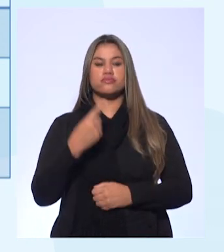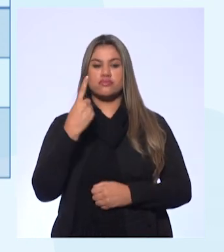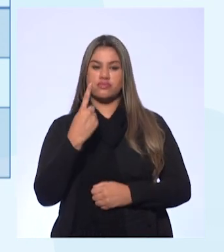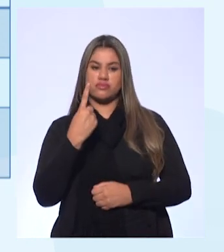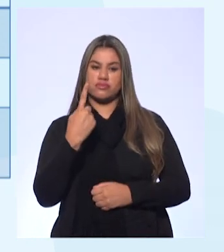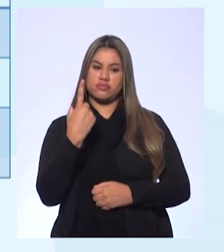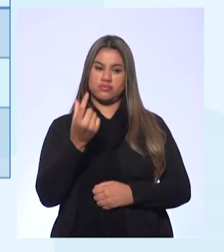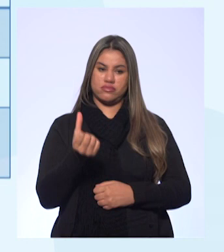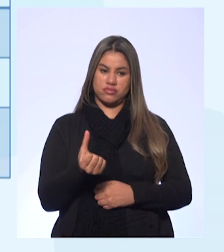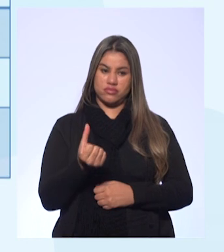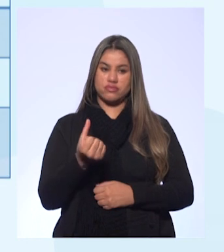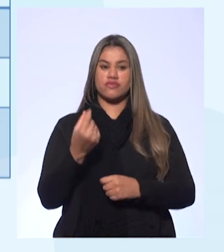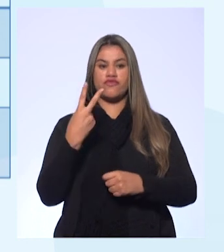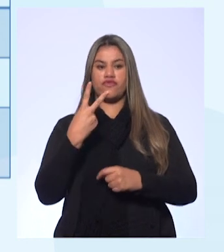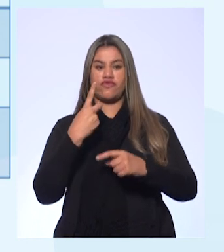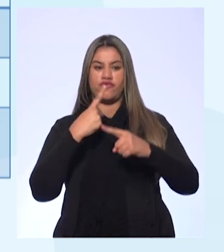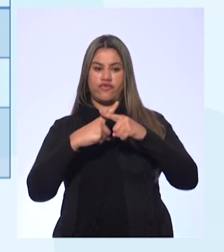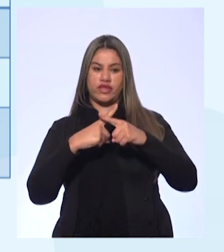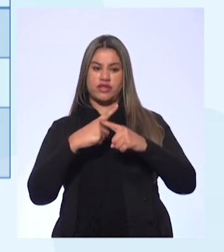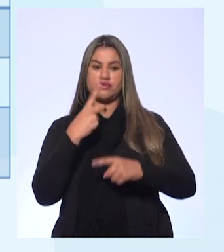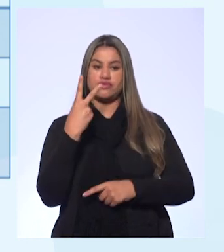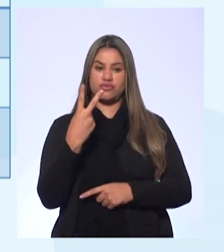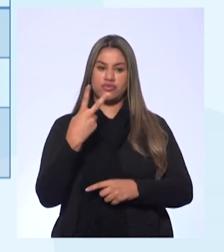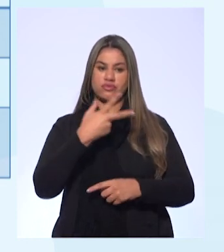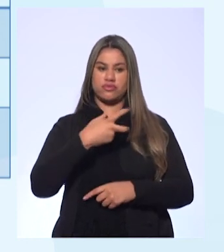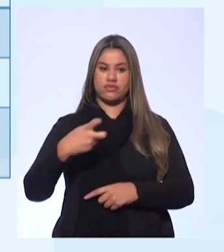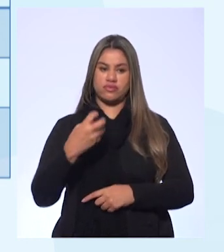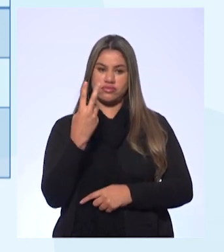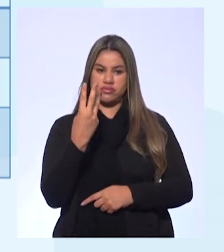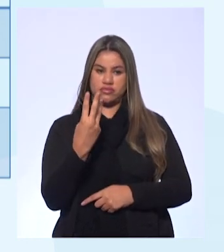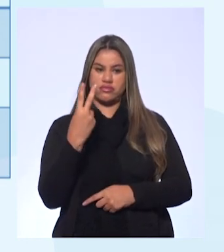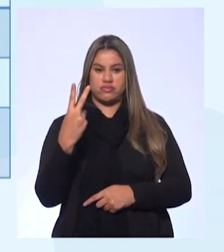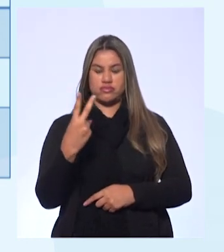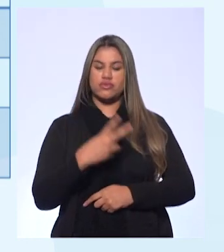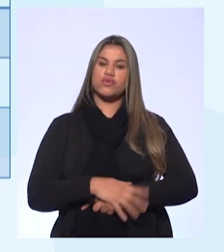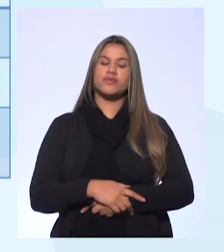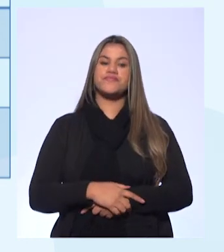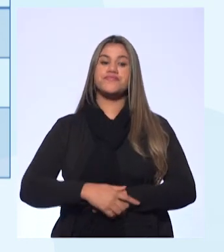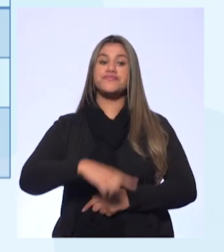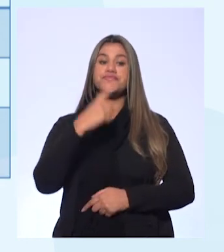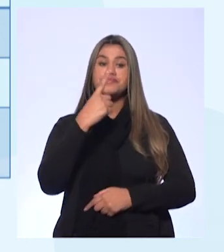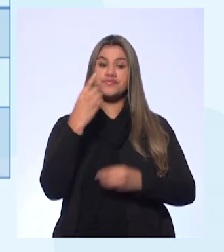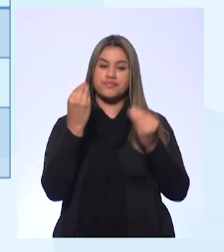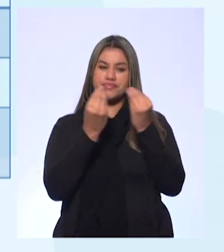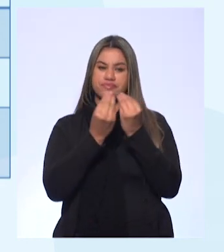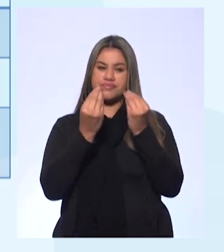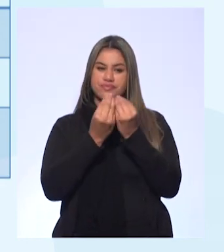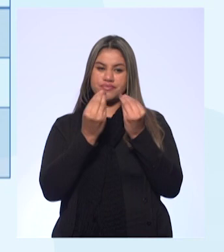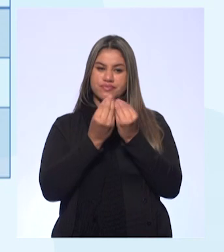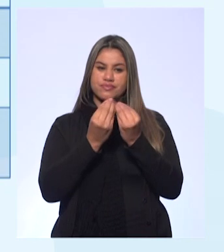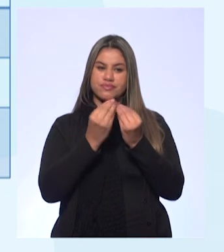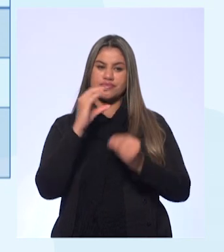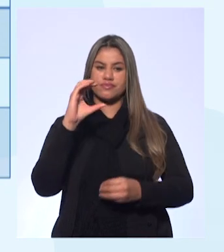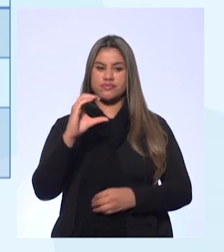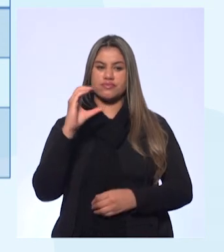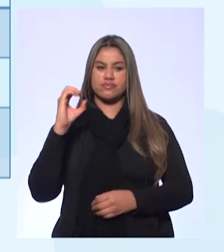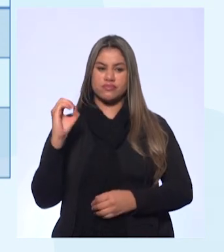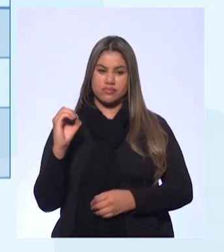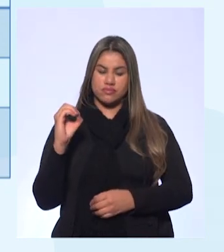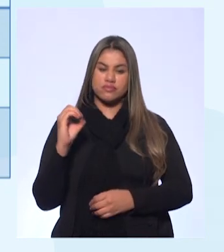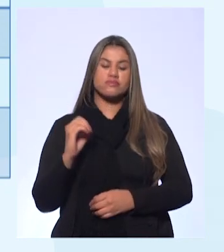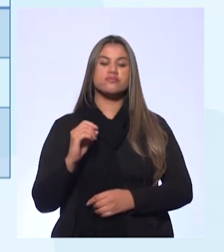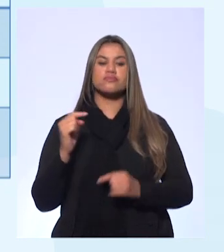16, 2 oxigênio vai ser 32. Uma molécula do gás monóxido de